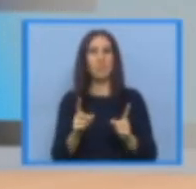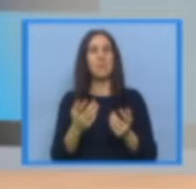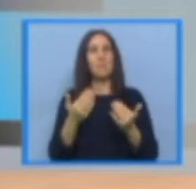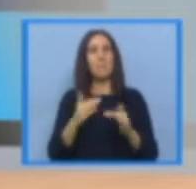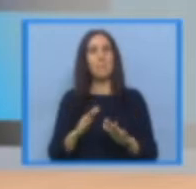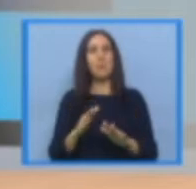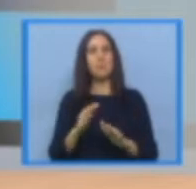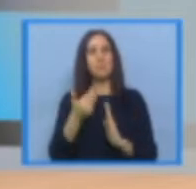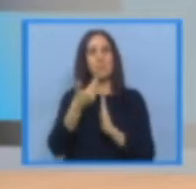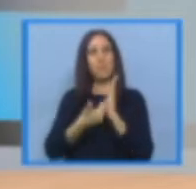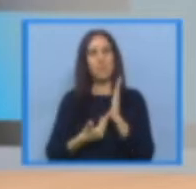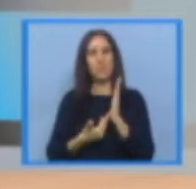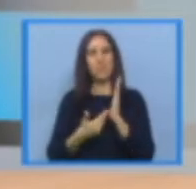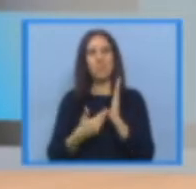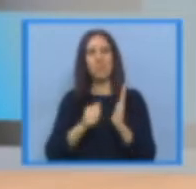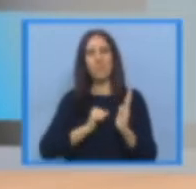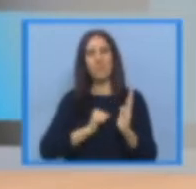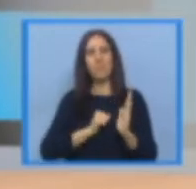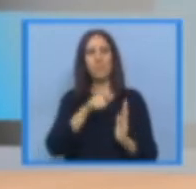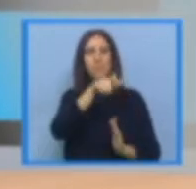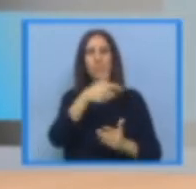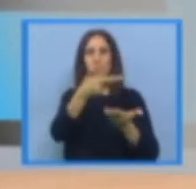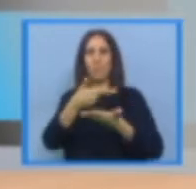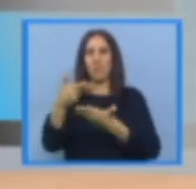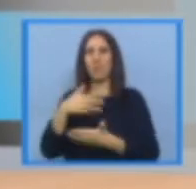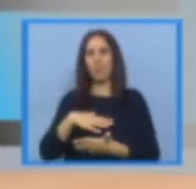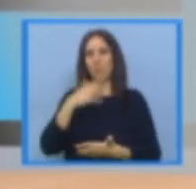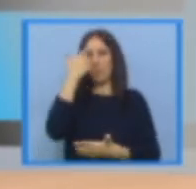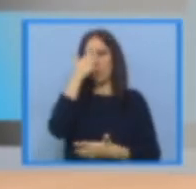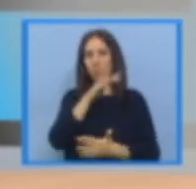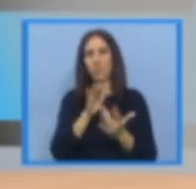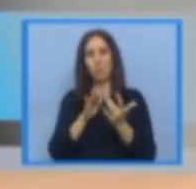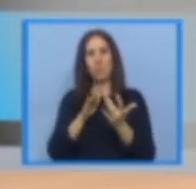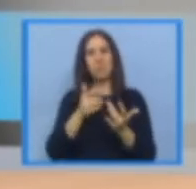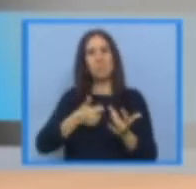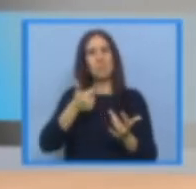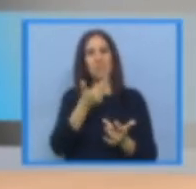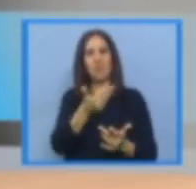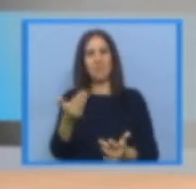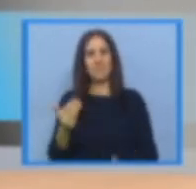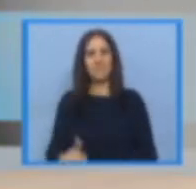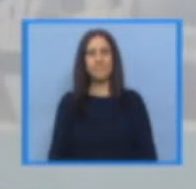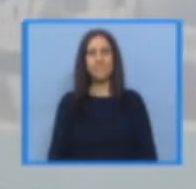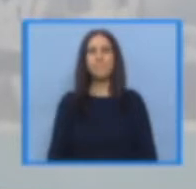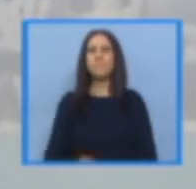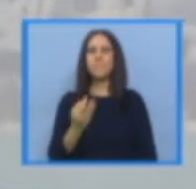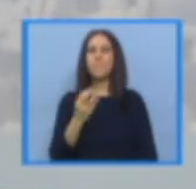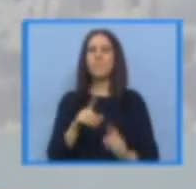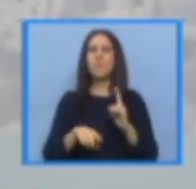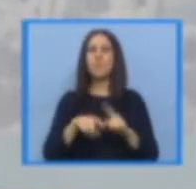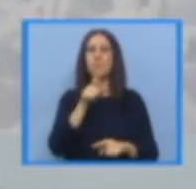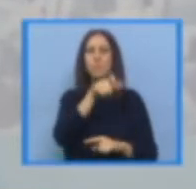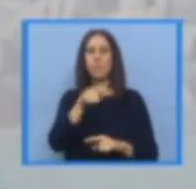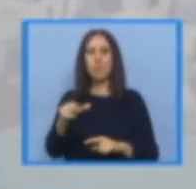com a minha página também quero muito convidar as pessoas a poder contactar com o seu essencial. Os refugiados estão a ser